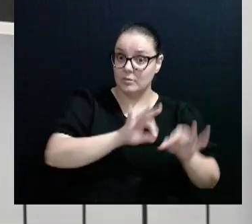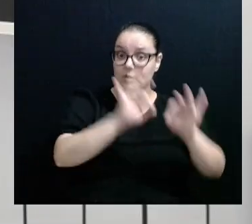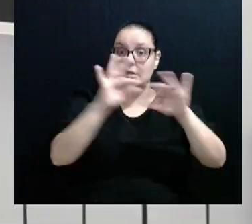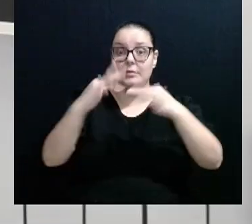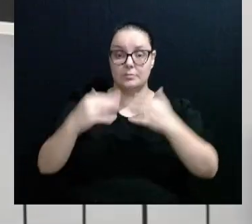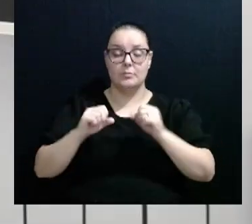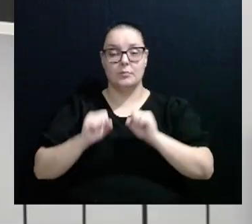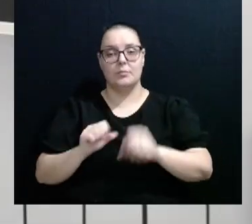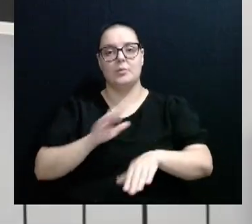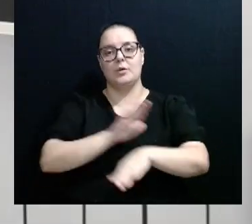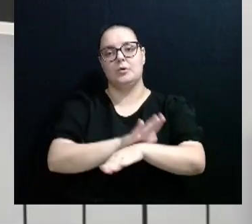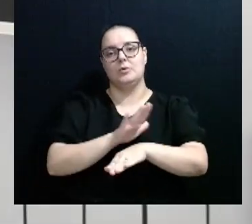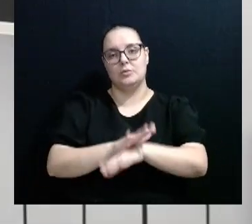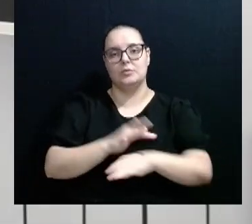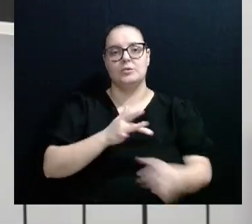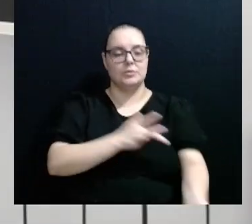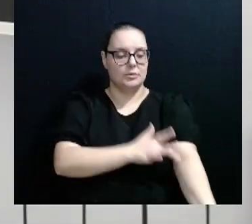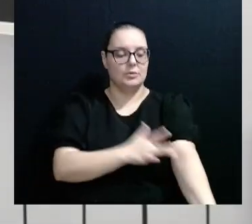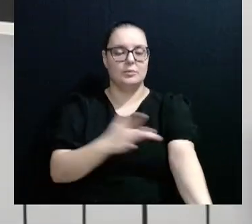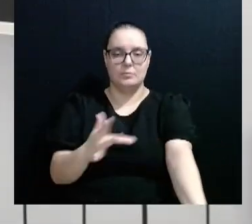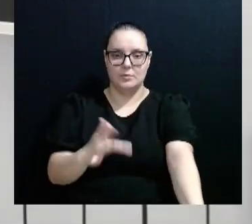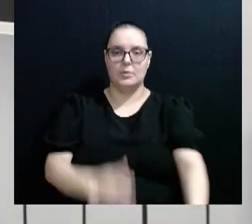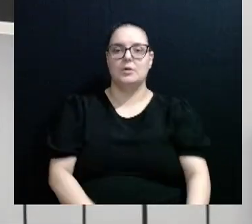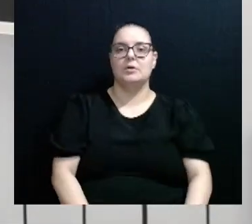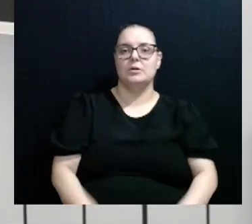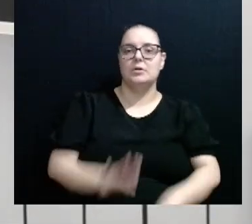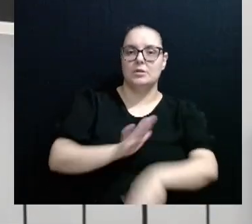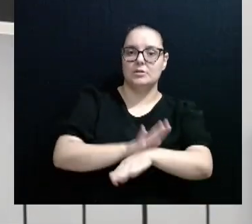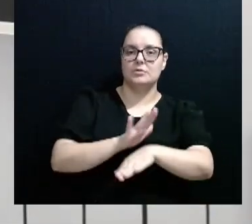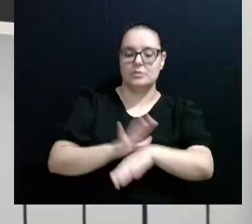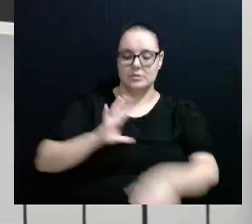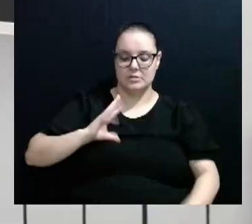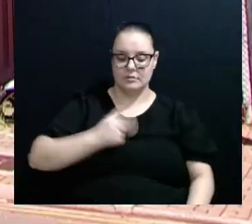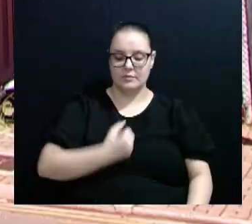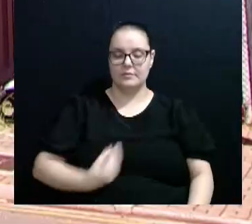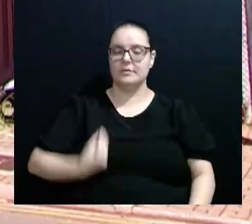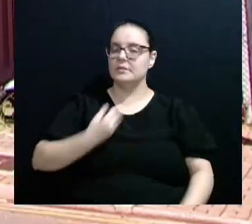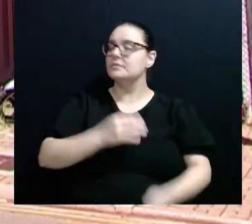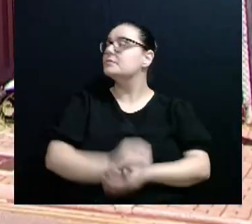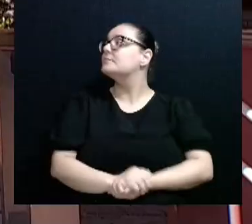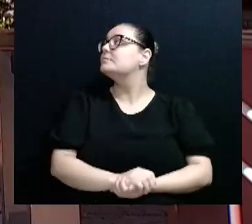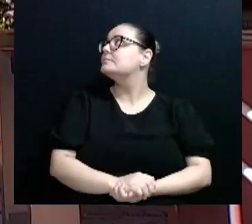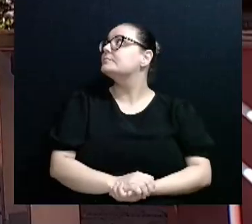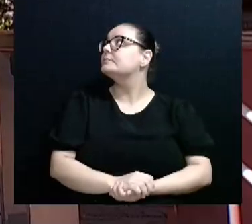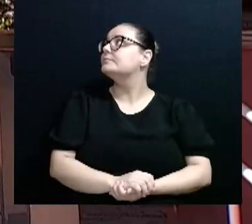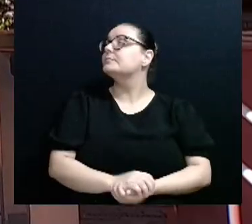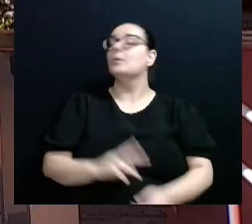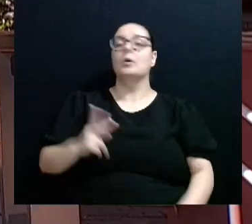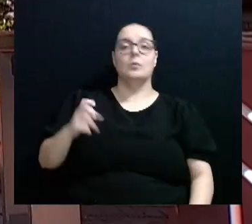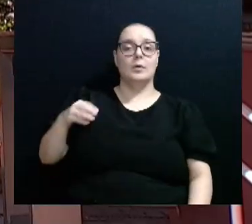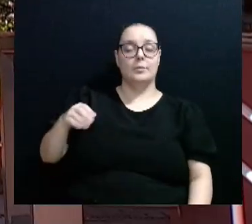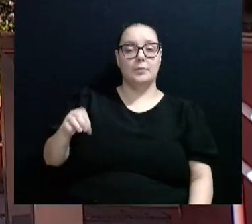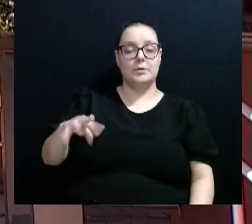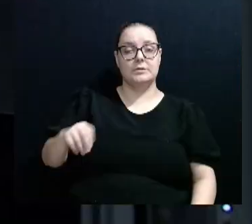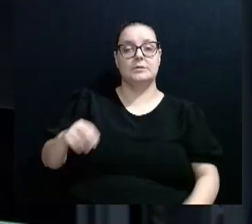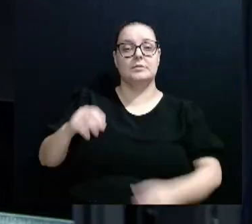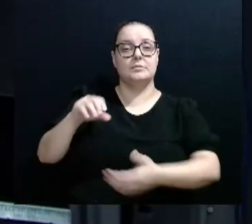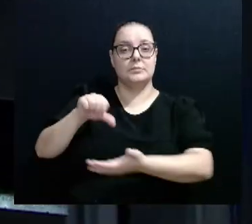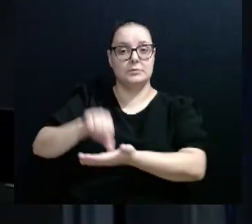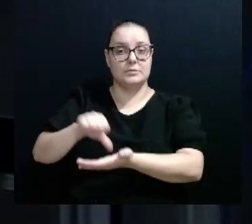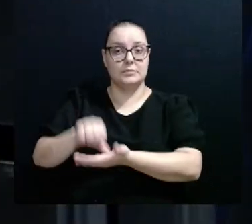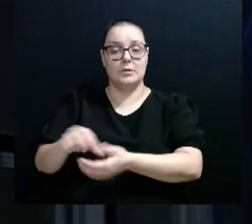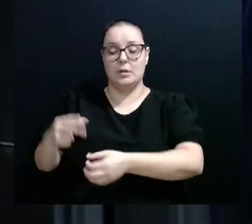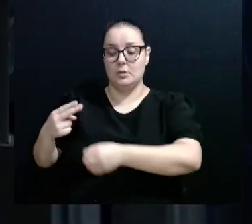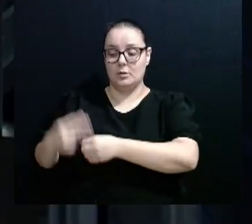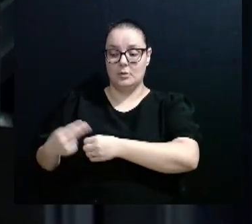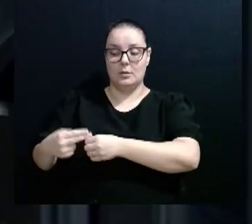um doador e ajudar a salvar vidas. O Hemocentro da Unicamp enfrenta, nesse começo de ano, um